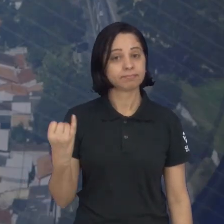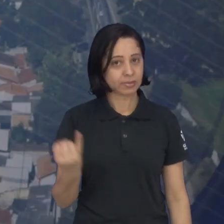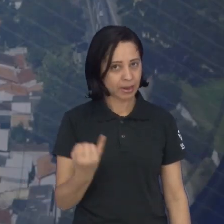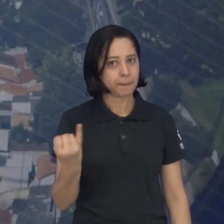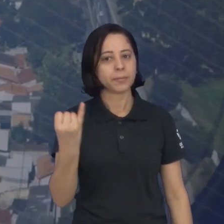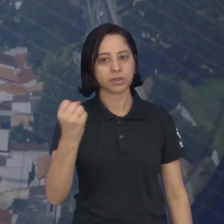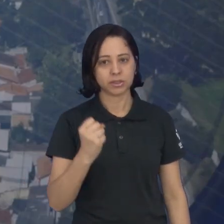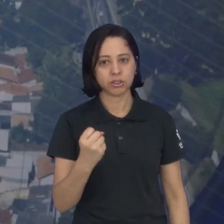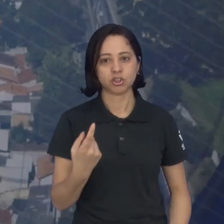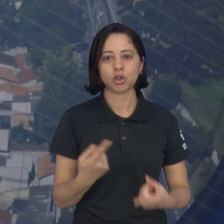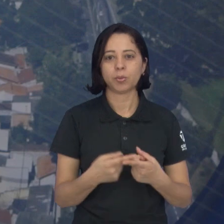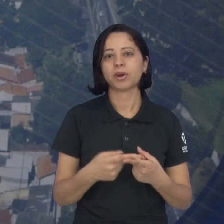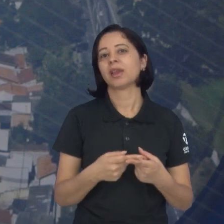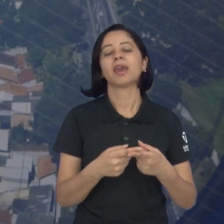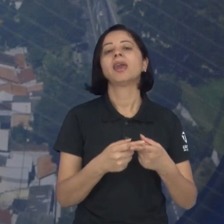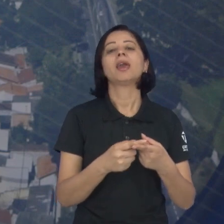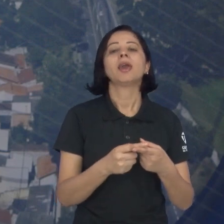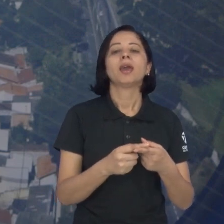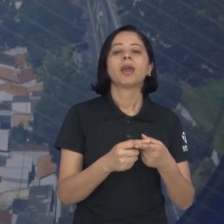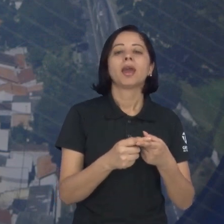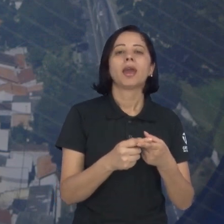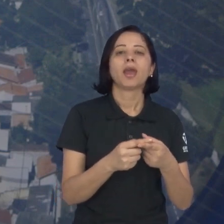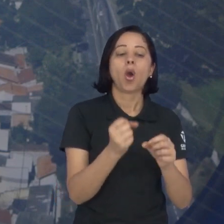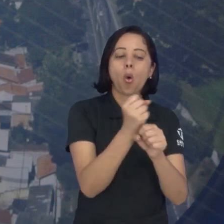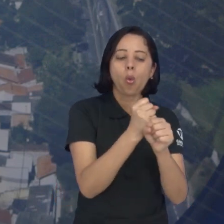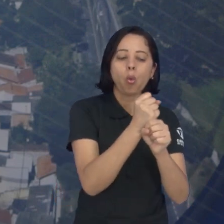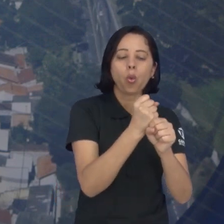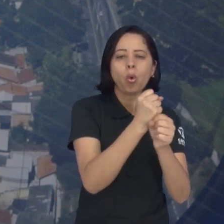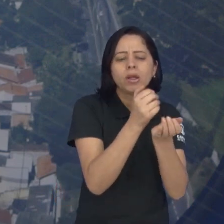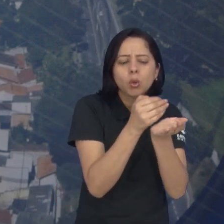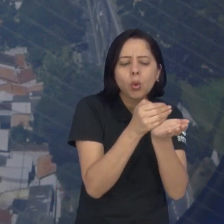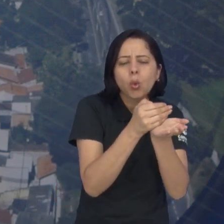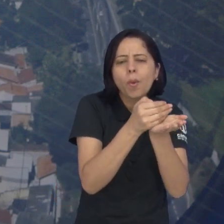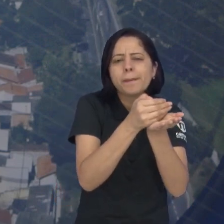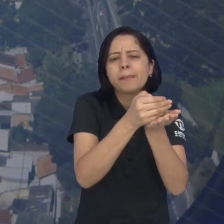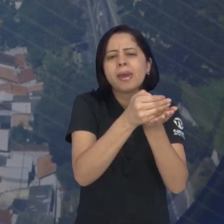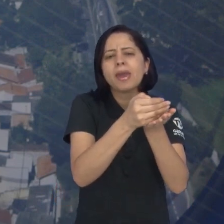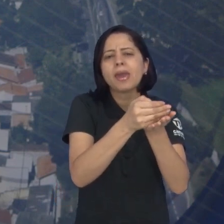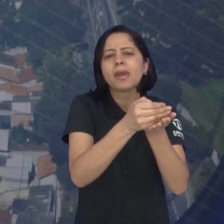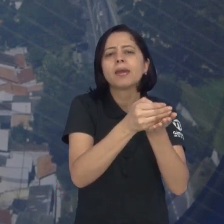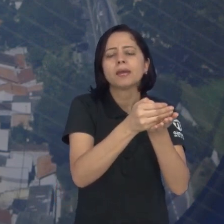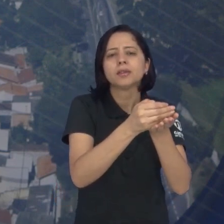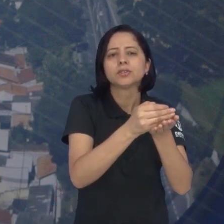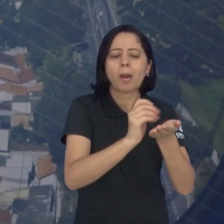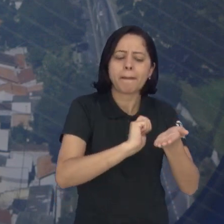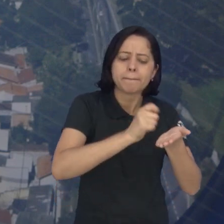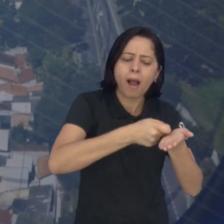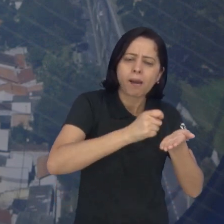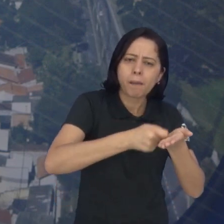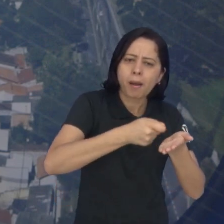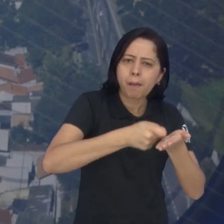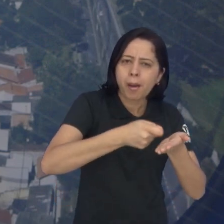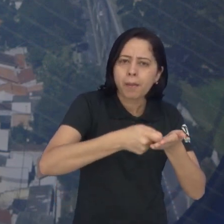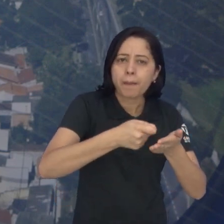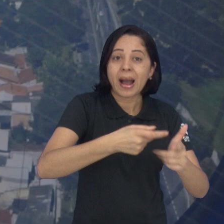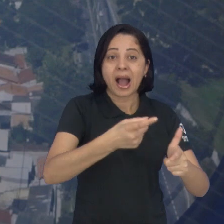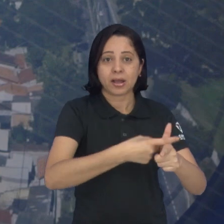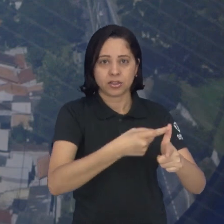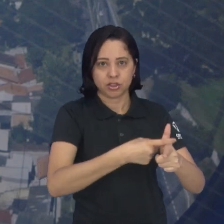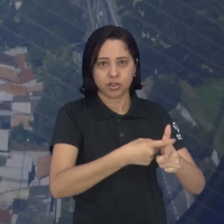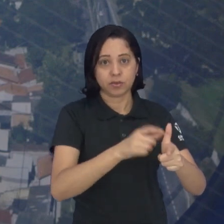um início do ano que muitas pessoas têm muitas contas, então acabam não gastando. E é interessante também que os lojistas